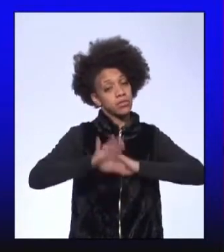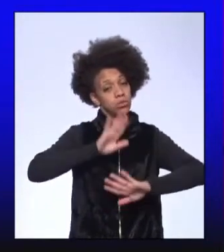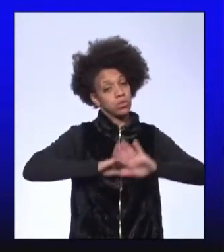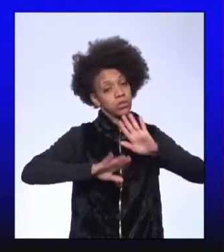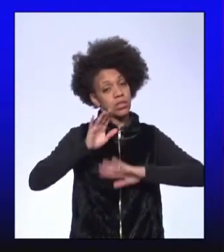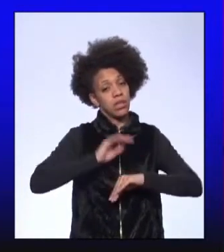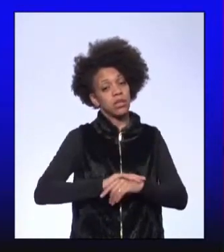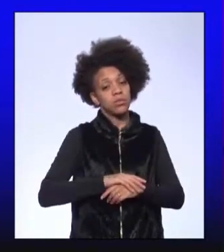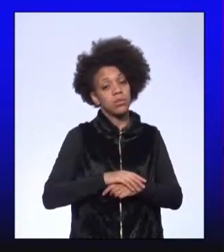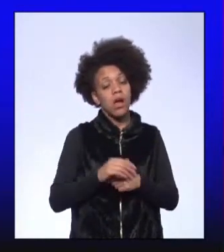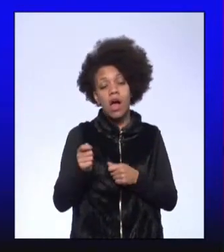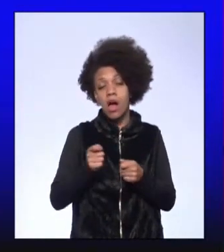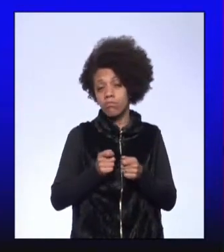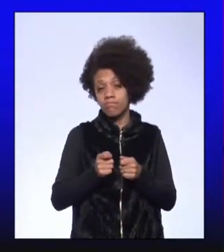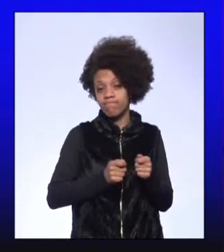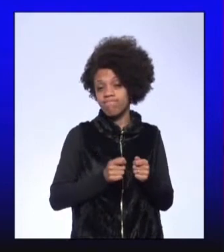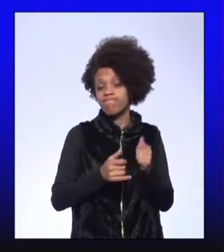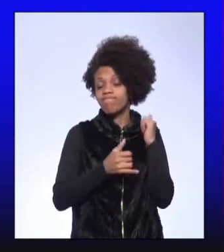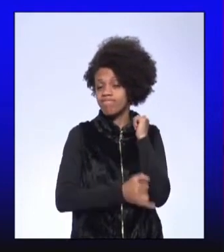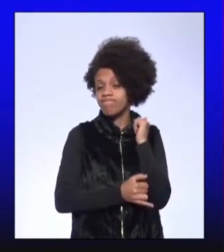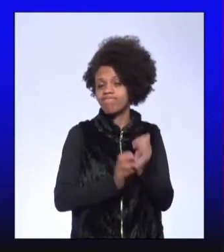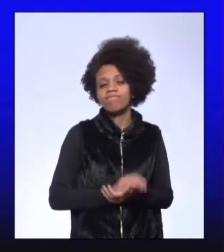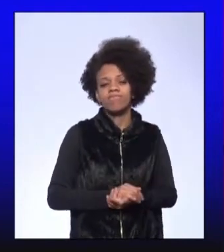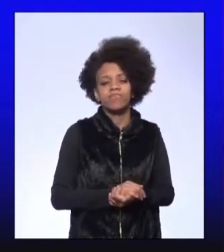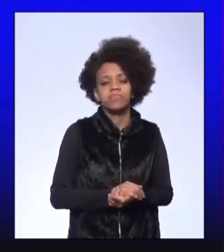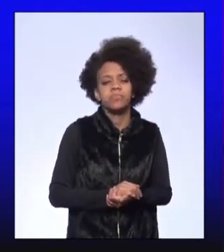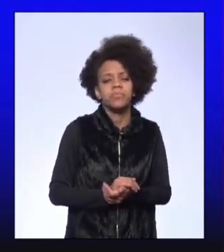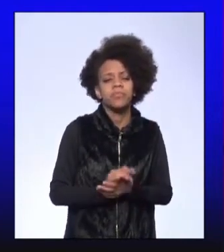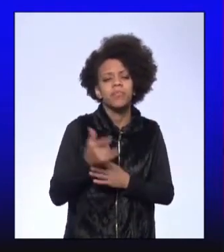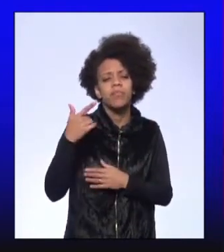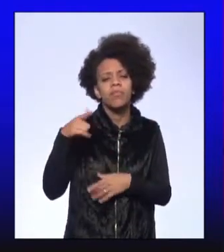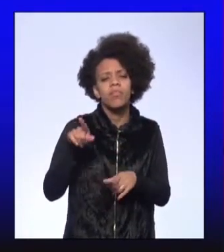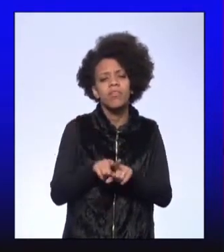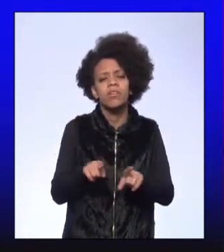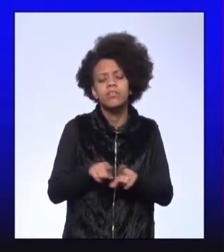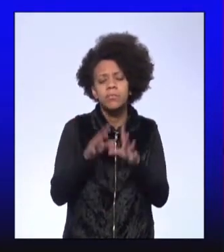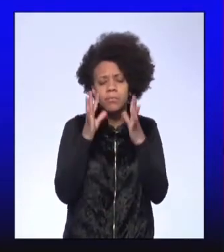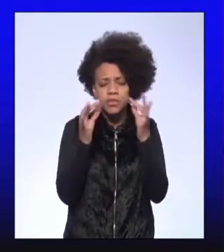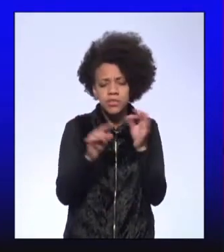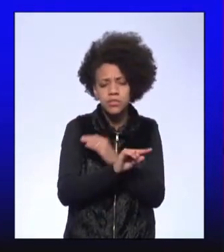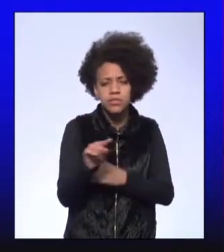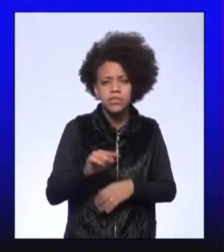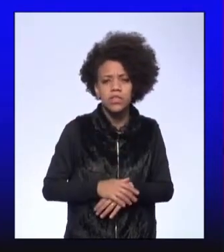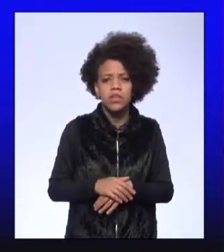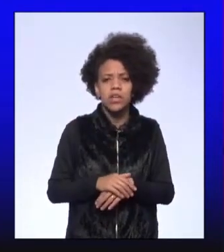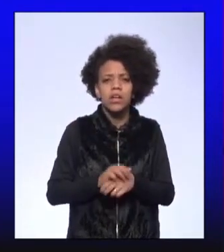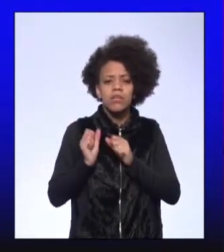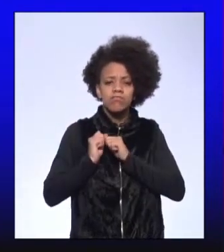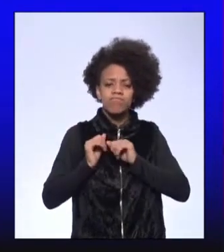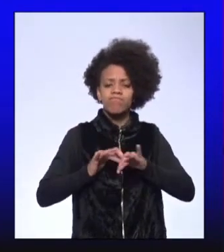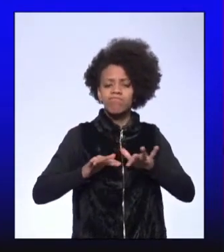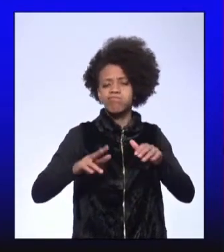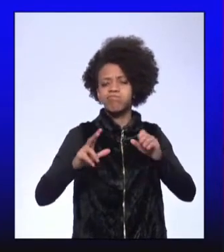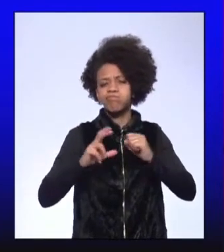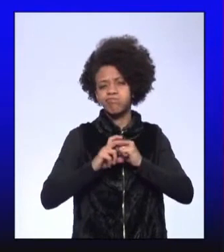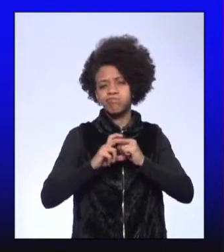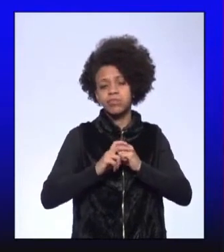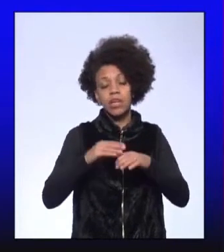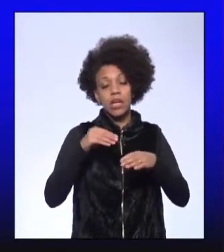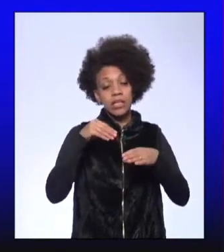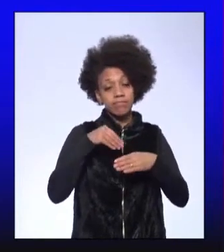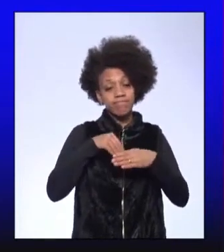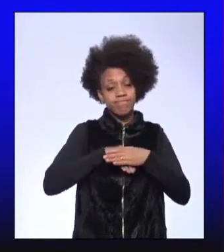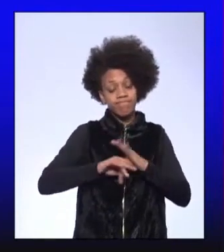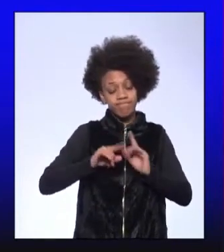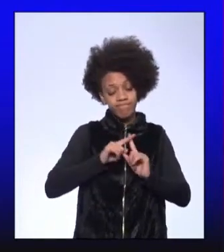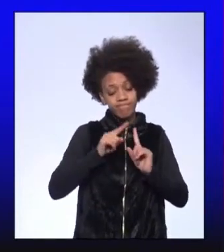ao manipular as fezes. Alguns outros pontos que eu queria chamar a atenção de vocês: transmissão do vírus dentro do útero,